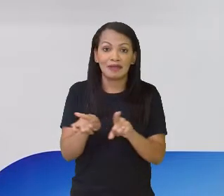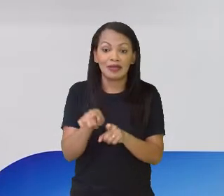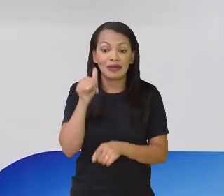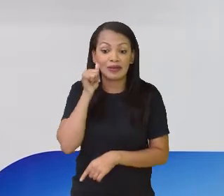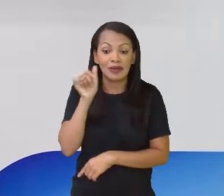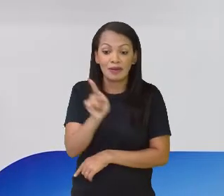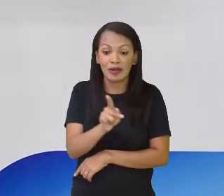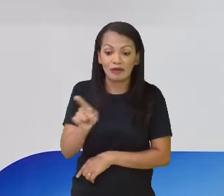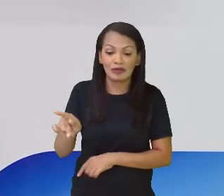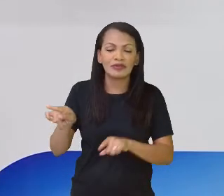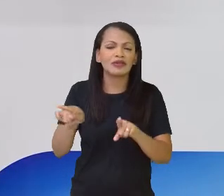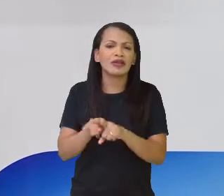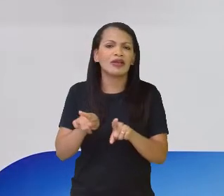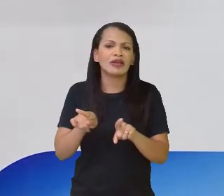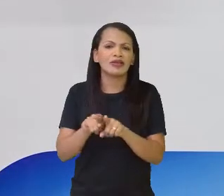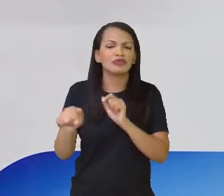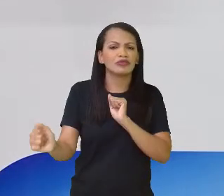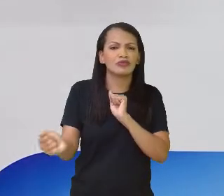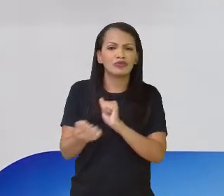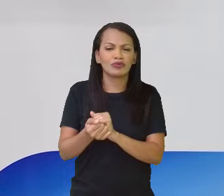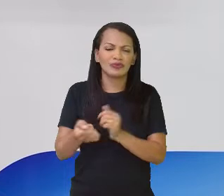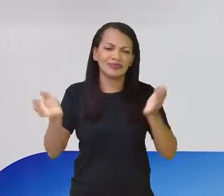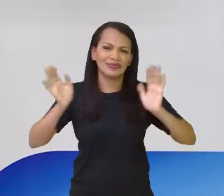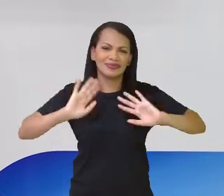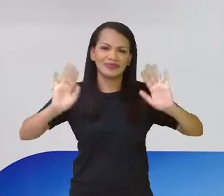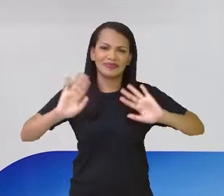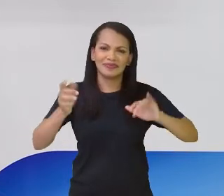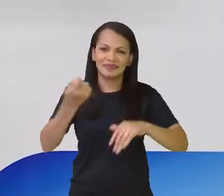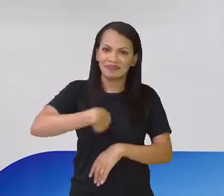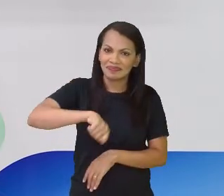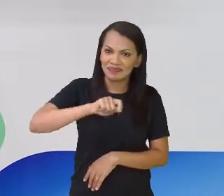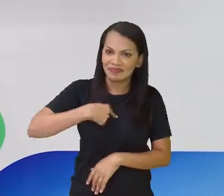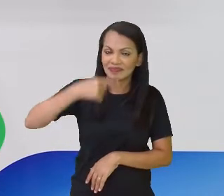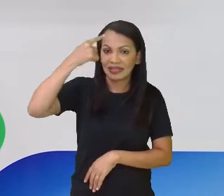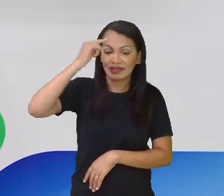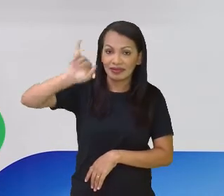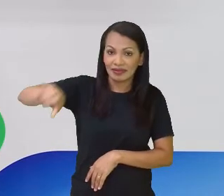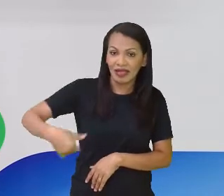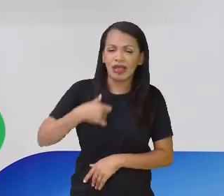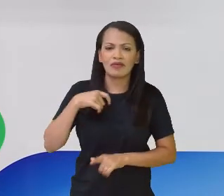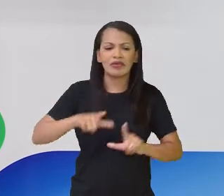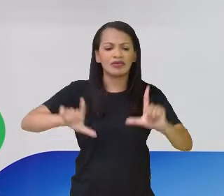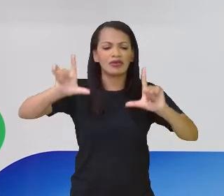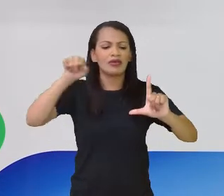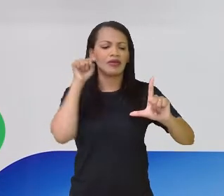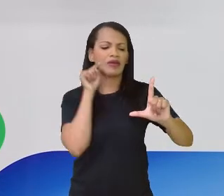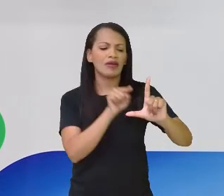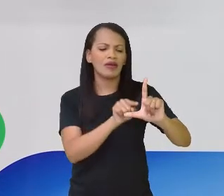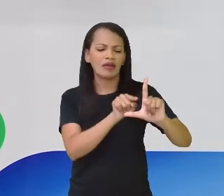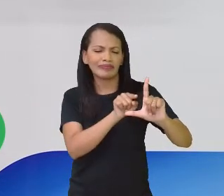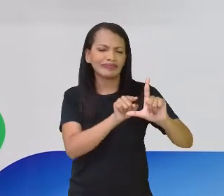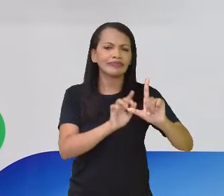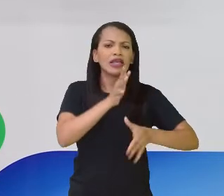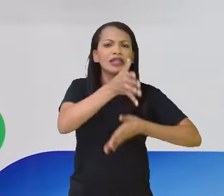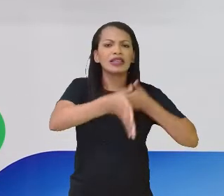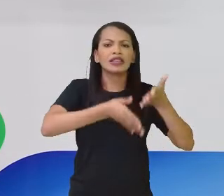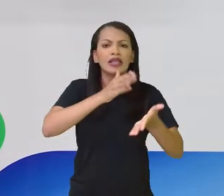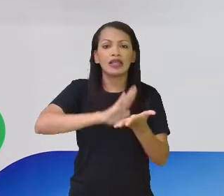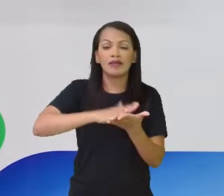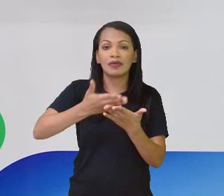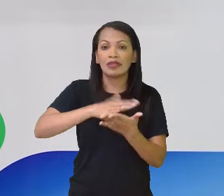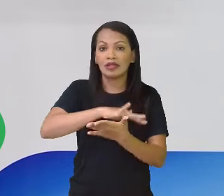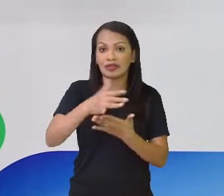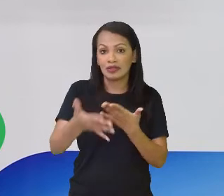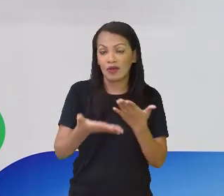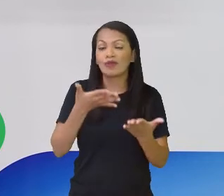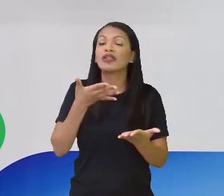aqui fazendo um trabalho belíssimo, nós temos a Jéssica. Vocês estão vendo aí no cantinho da tela e ela está fazendo a interpretação de Libras dessa aula, deixando essa